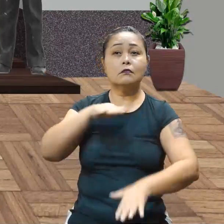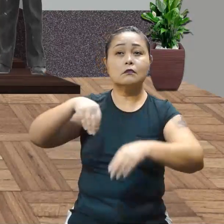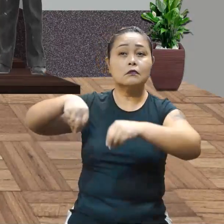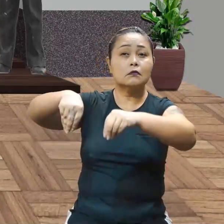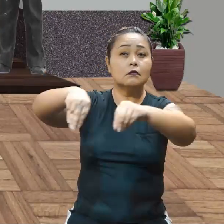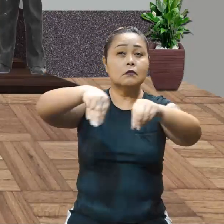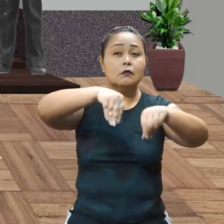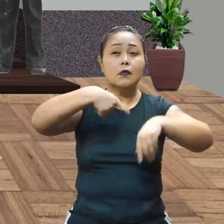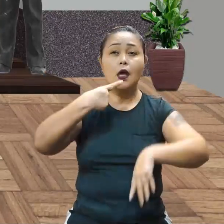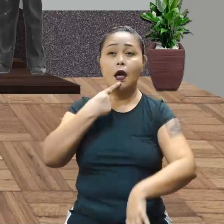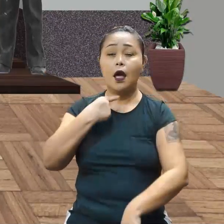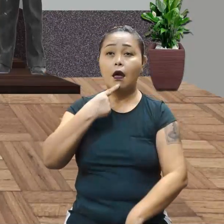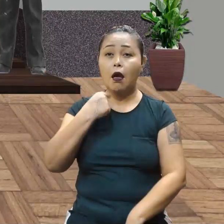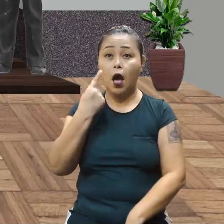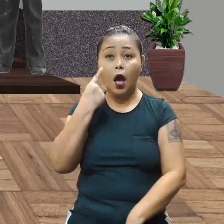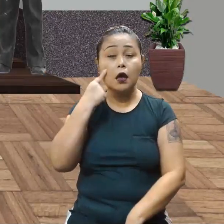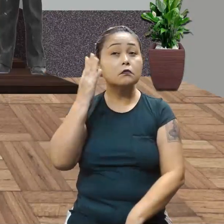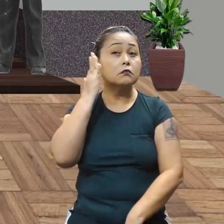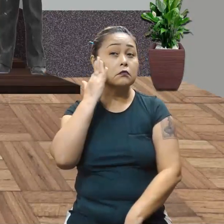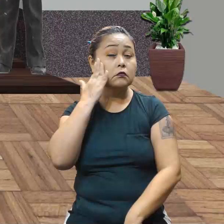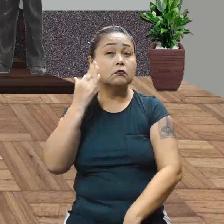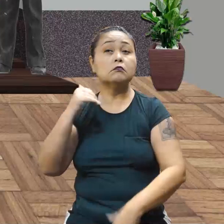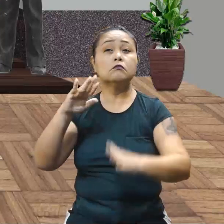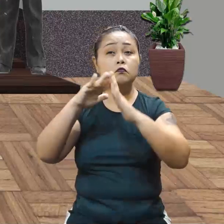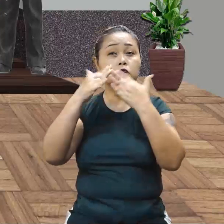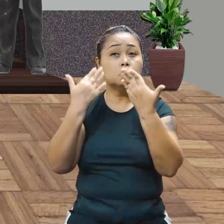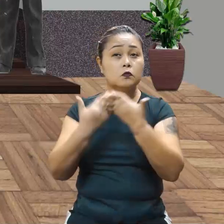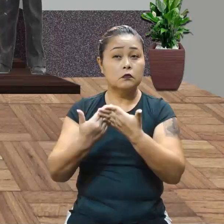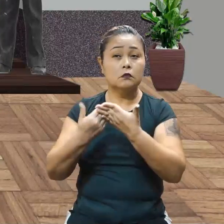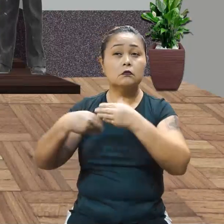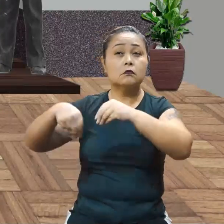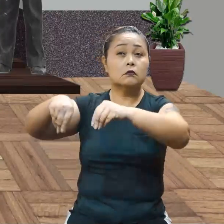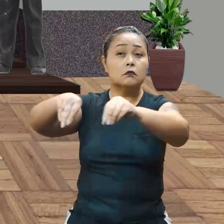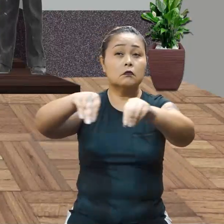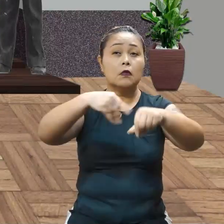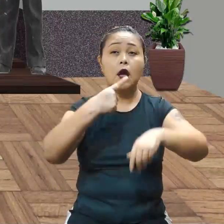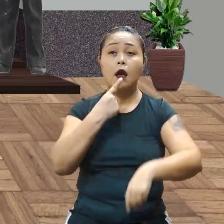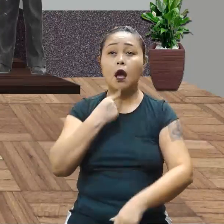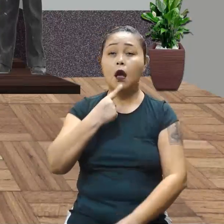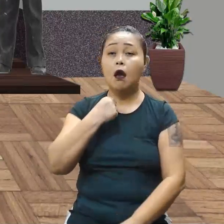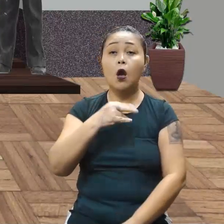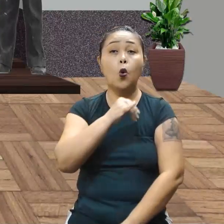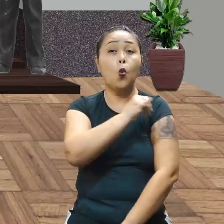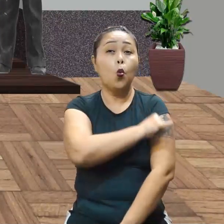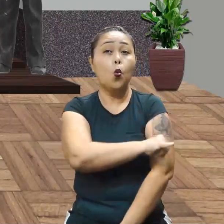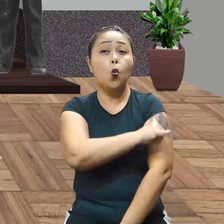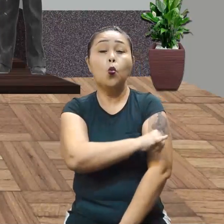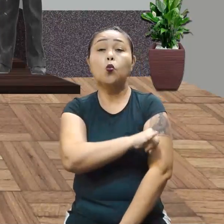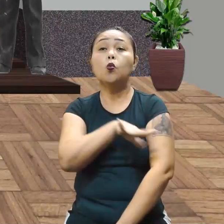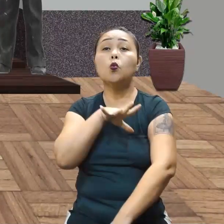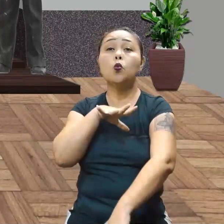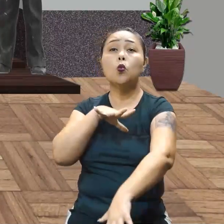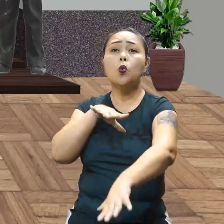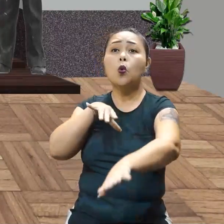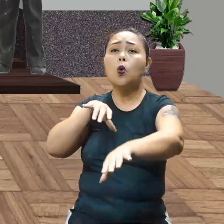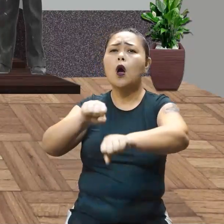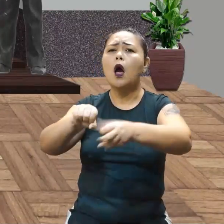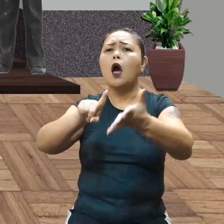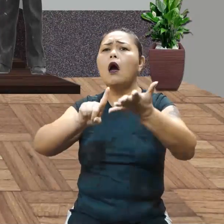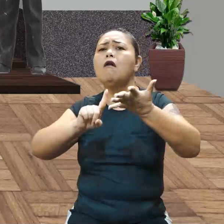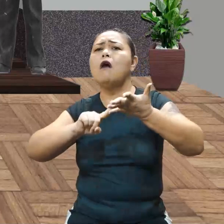Se nós olharmos a escola da Praia Vermelha ali, foi na escola da Praia Vermelha, no Rio de Janeiro, que se formou